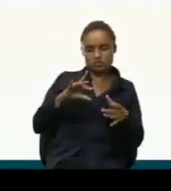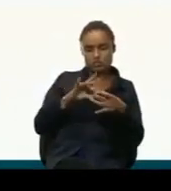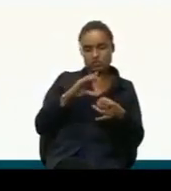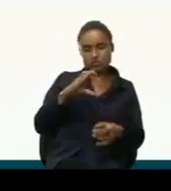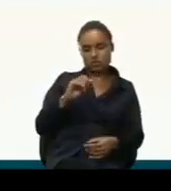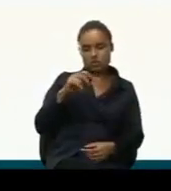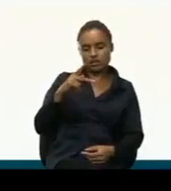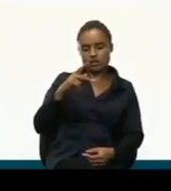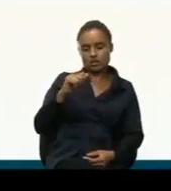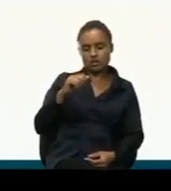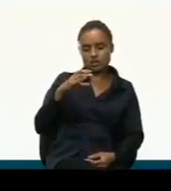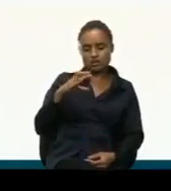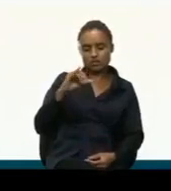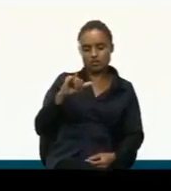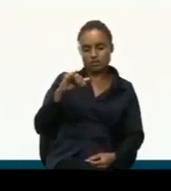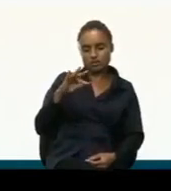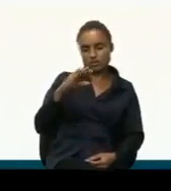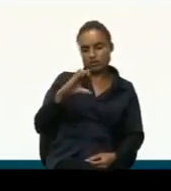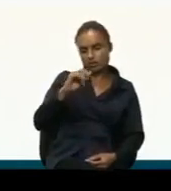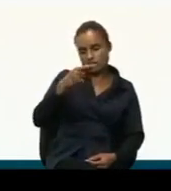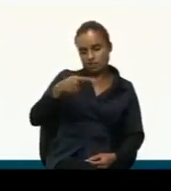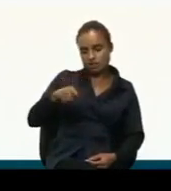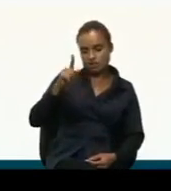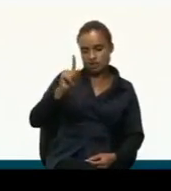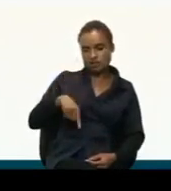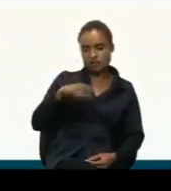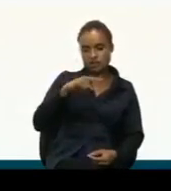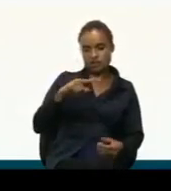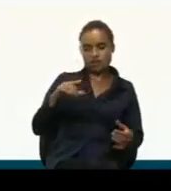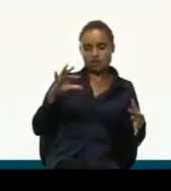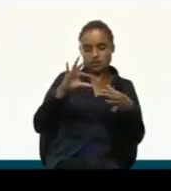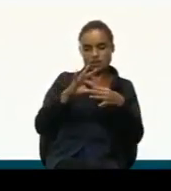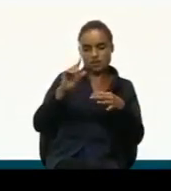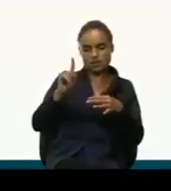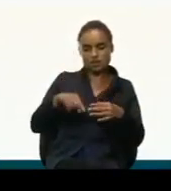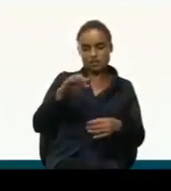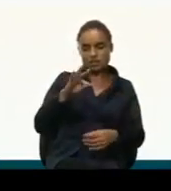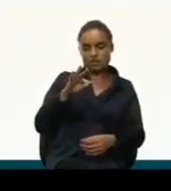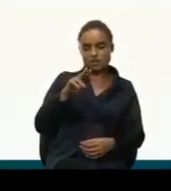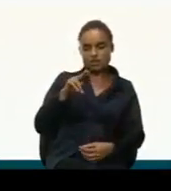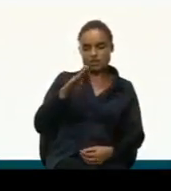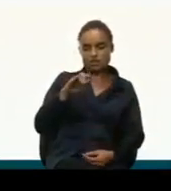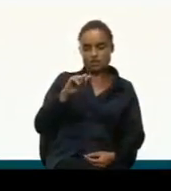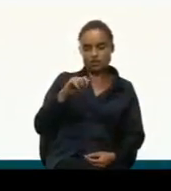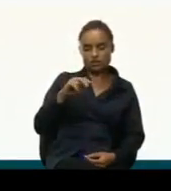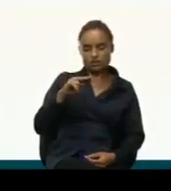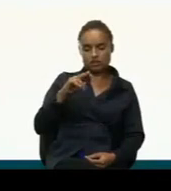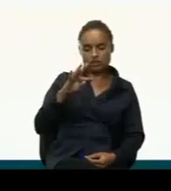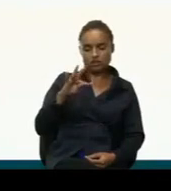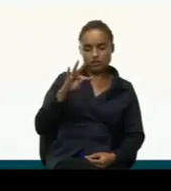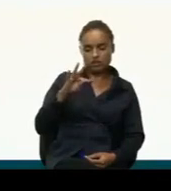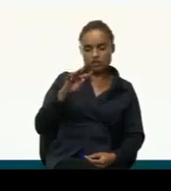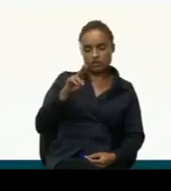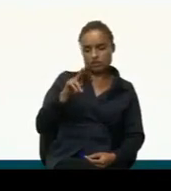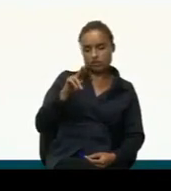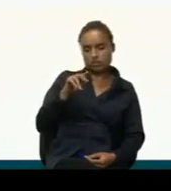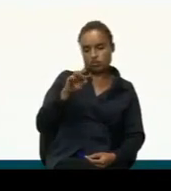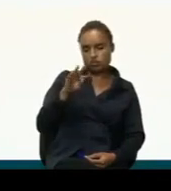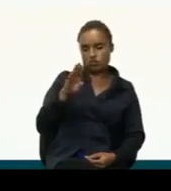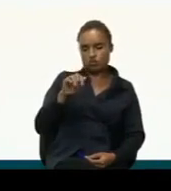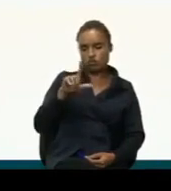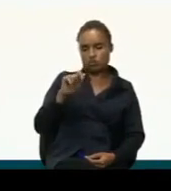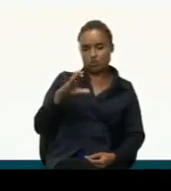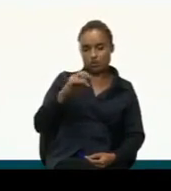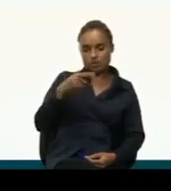gente captava a água daqui por uma bomba. Ela passava por essas tubulações, ó, vinha subterrânea e jogava nesse